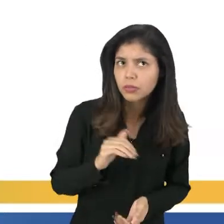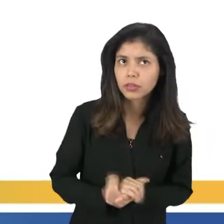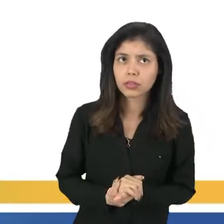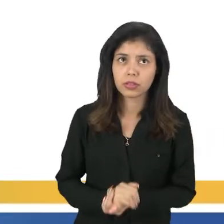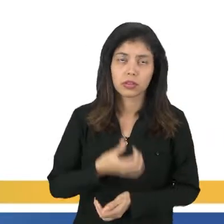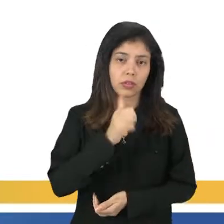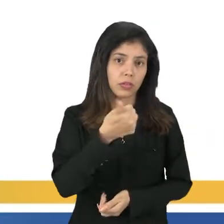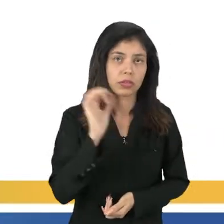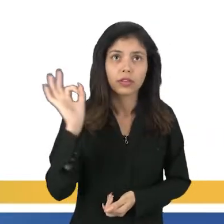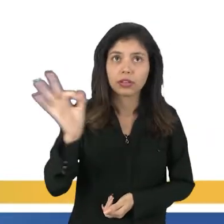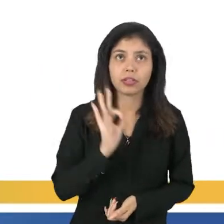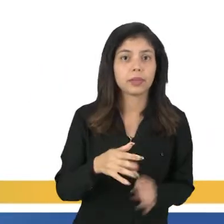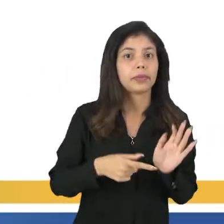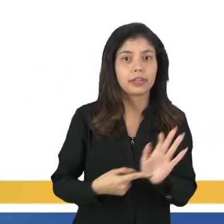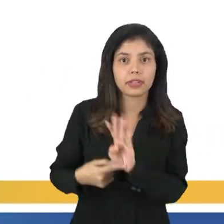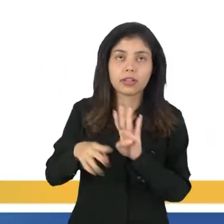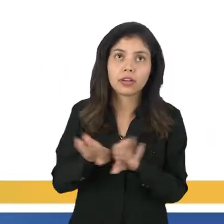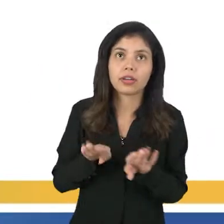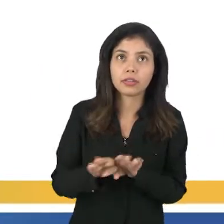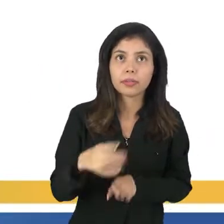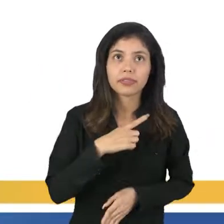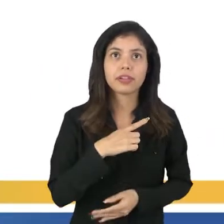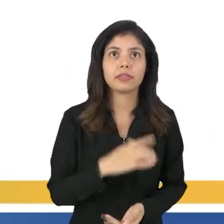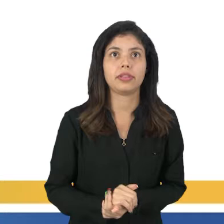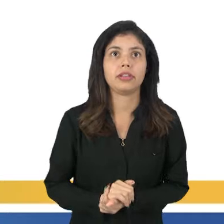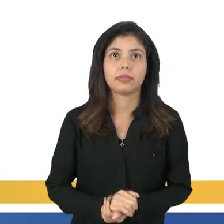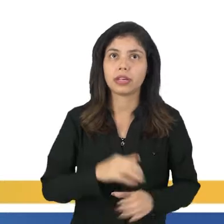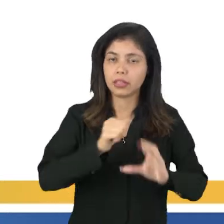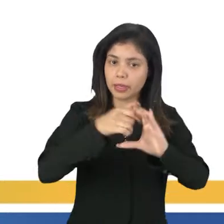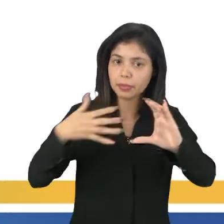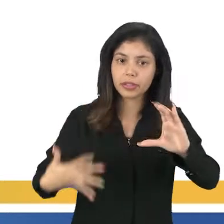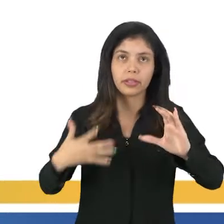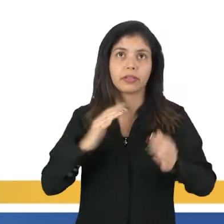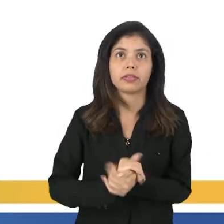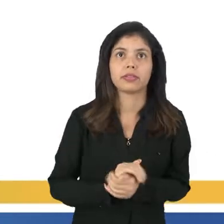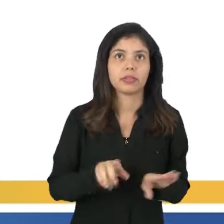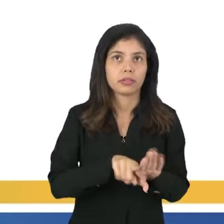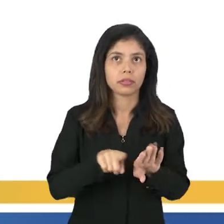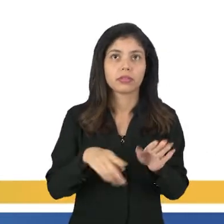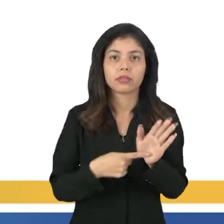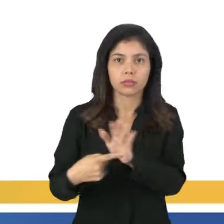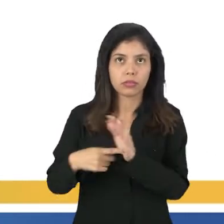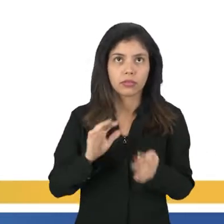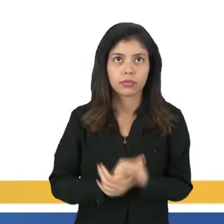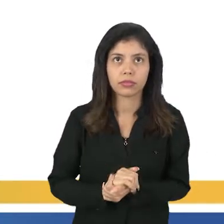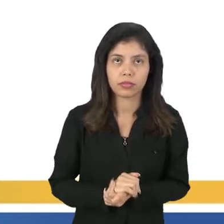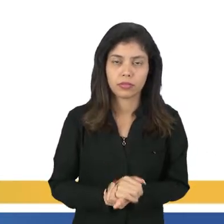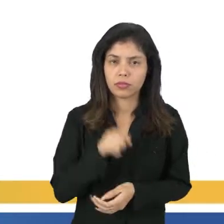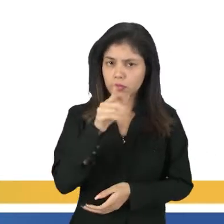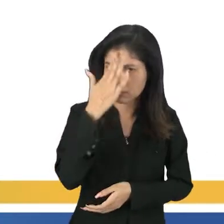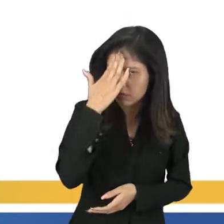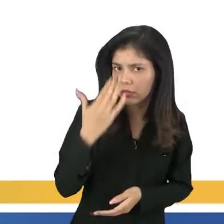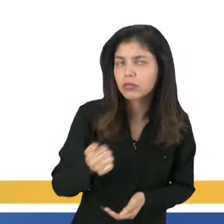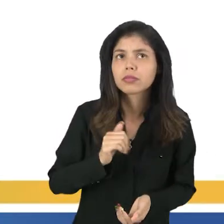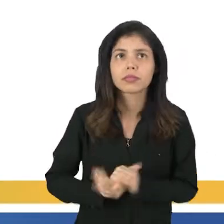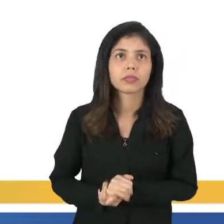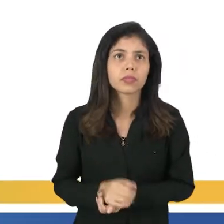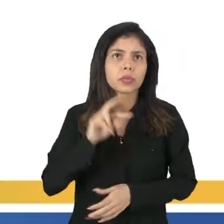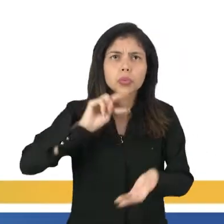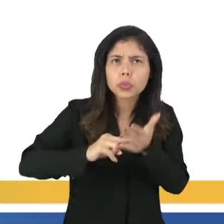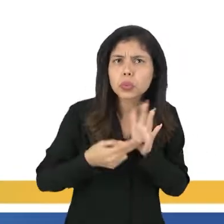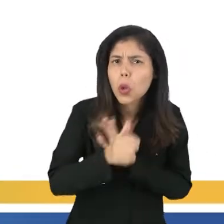que 11% das espécies de tartarugas conhecidas estão presentes em território brasileiro? Mas o que